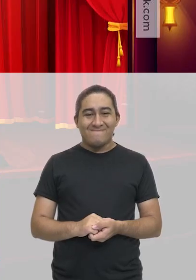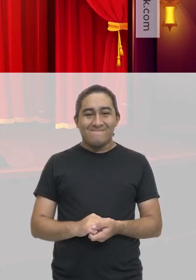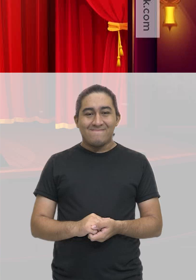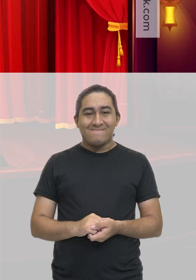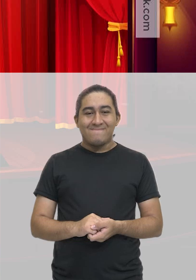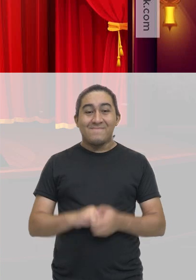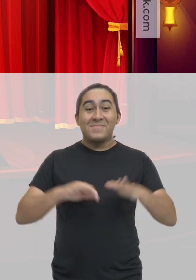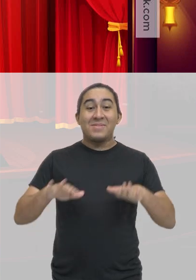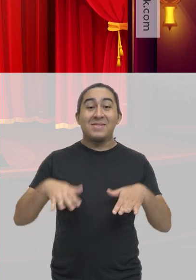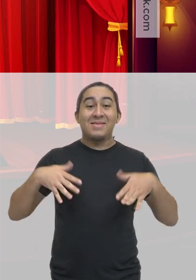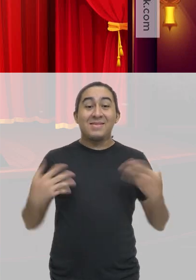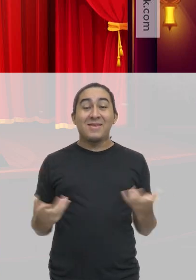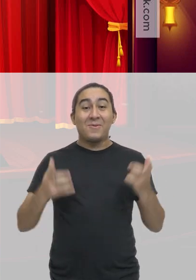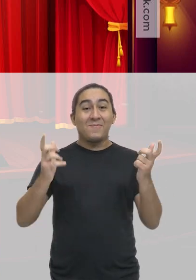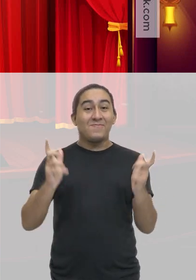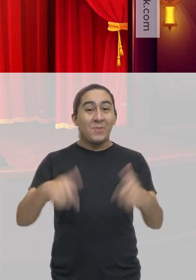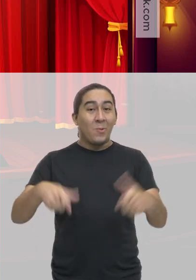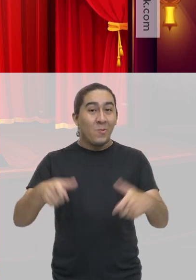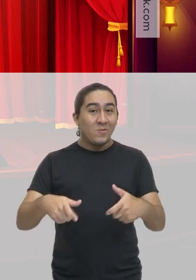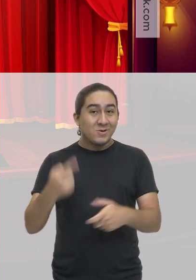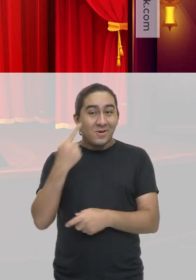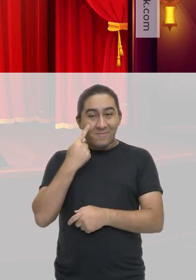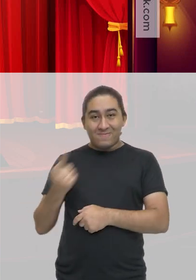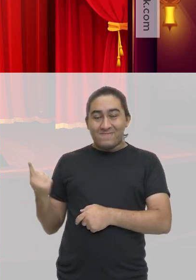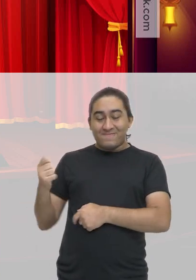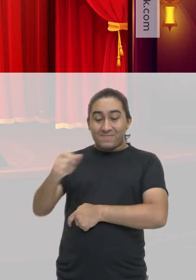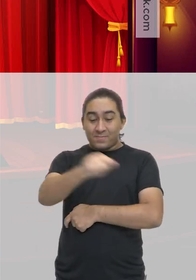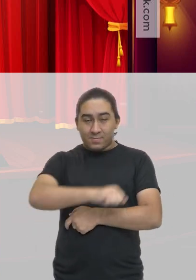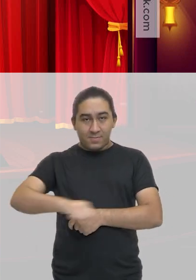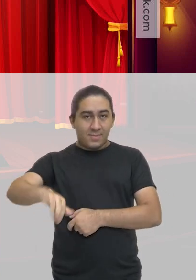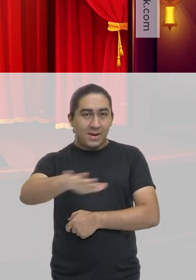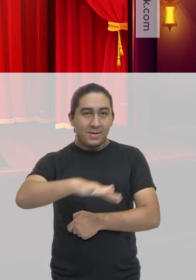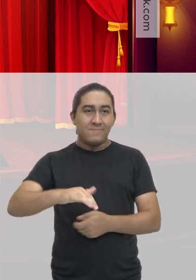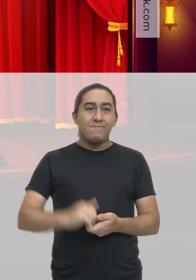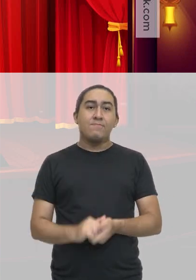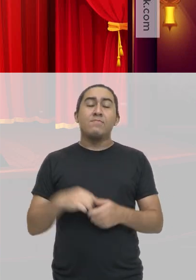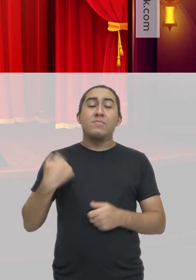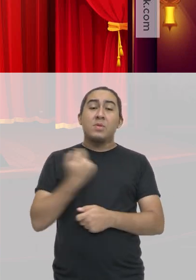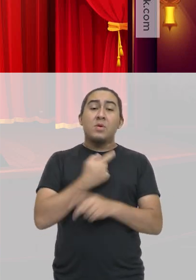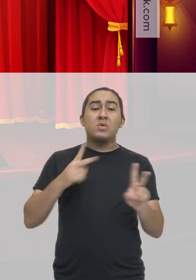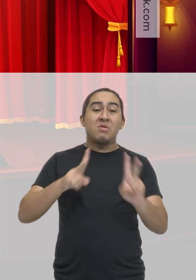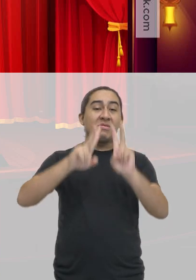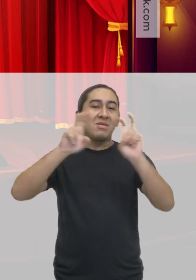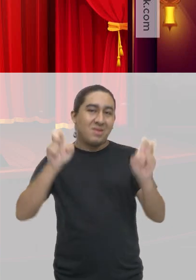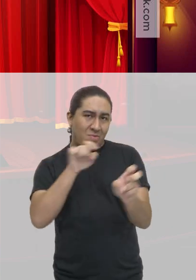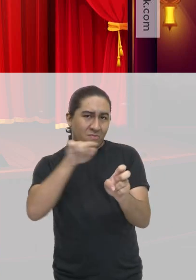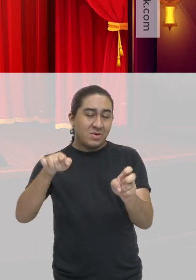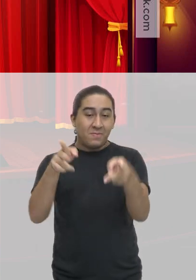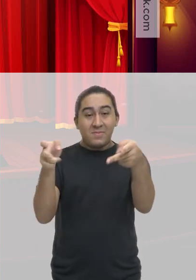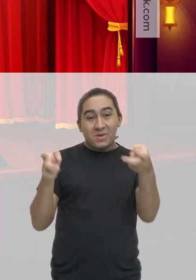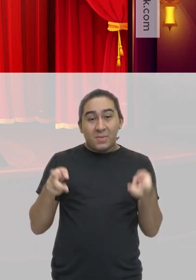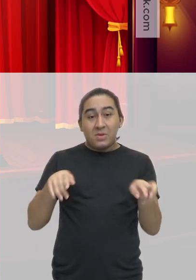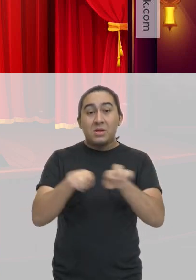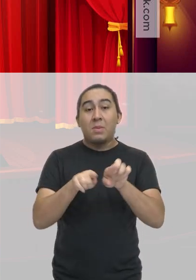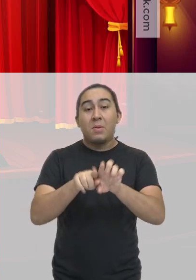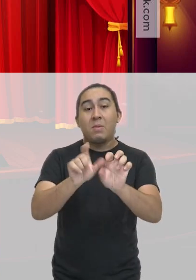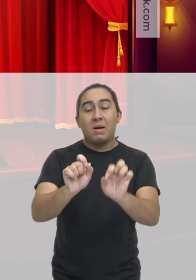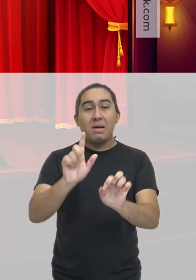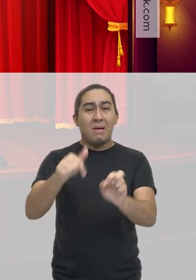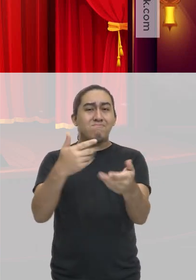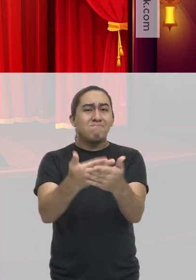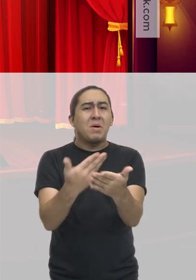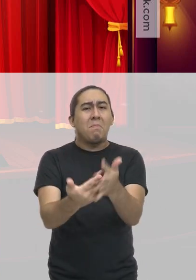Então, olha aonde eu estou, certo? Nós estamos falando, vocês já devem ter percebido, em